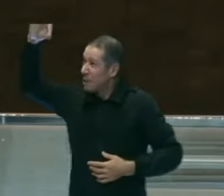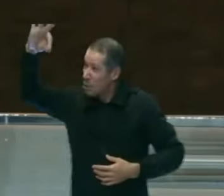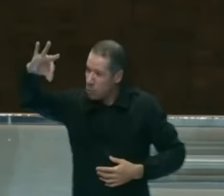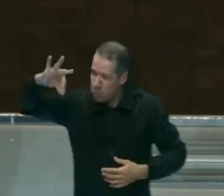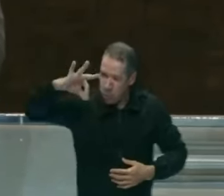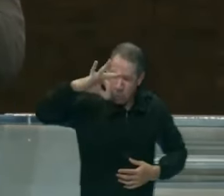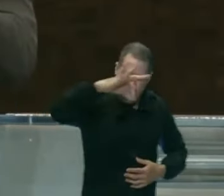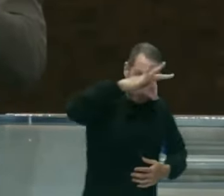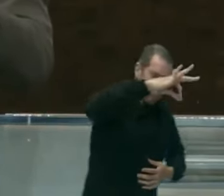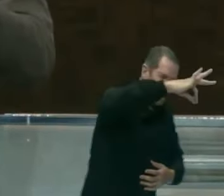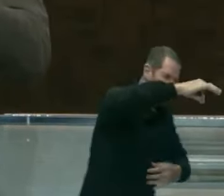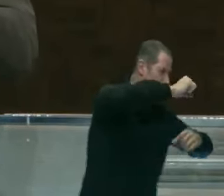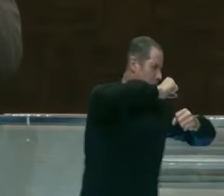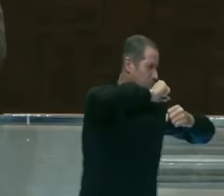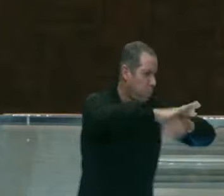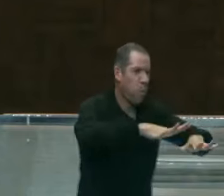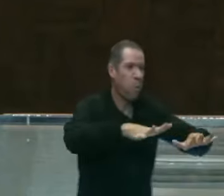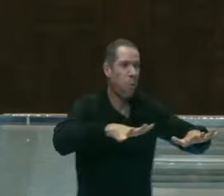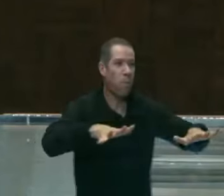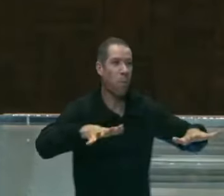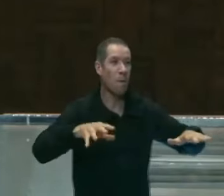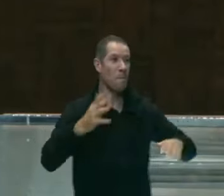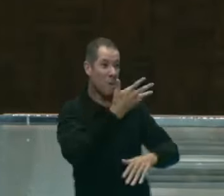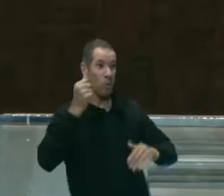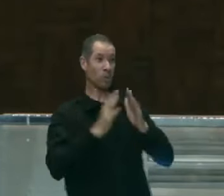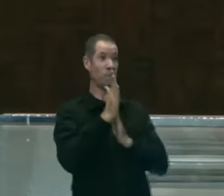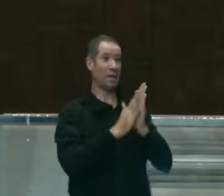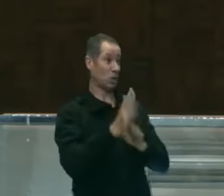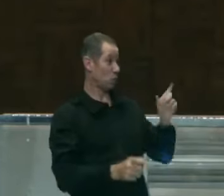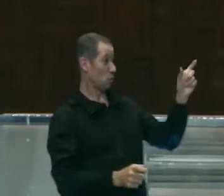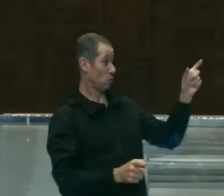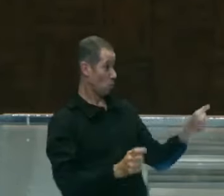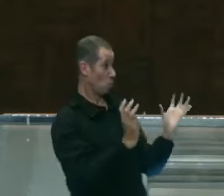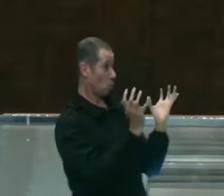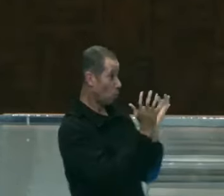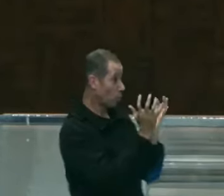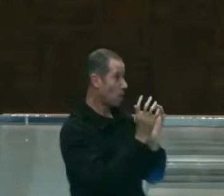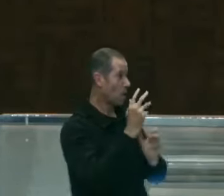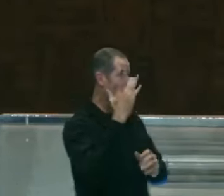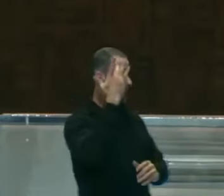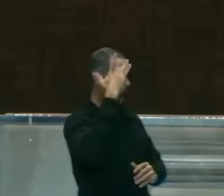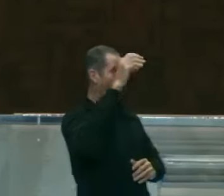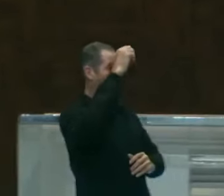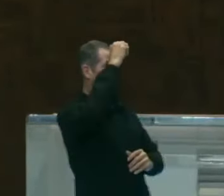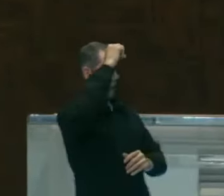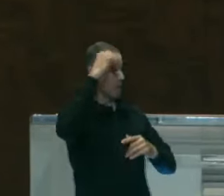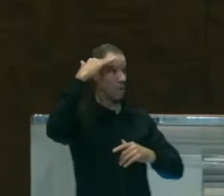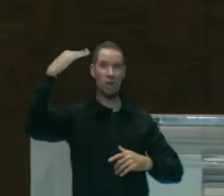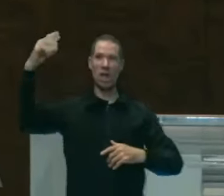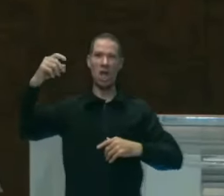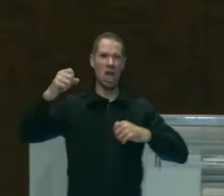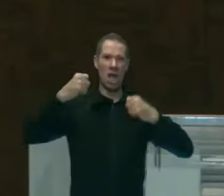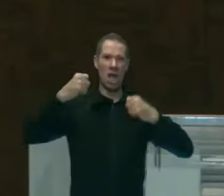derramado, nem as melhores expectativas daqueles homens podiam imaginar que eles veriam línguas de fogo sobre a cabeça dos